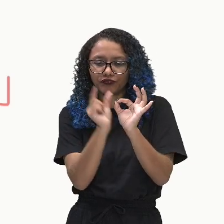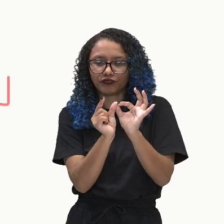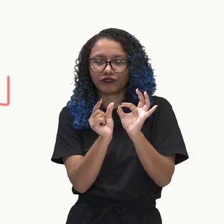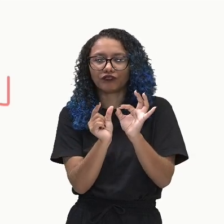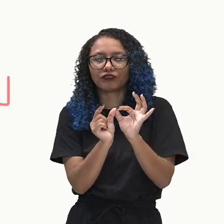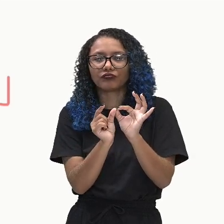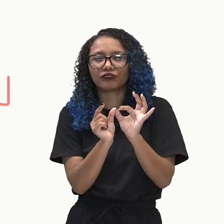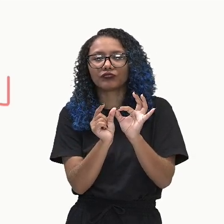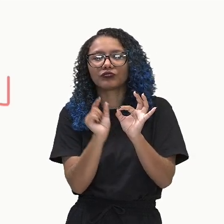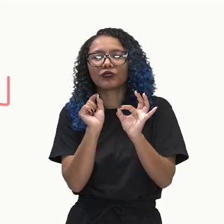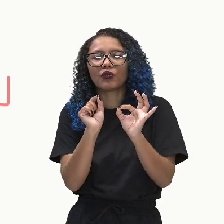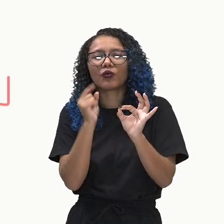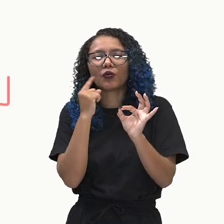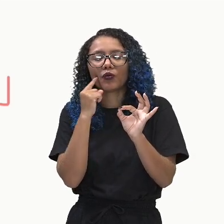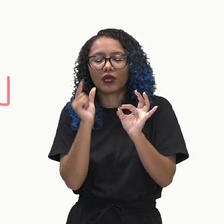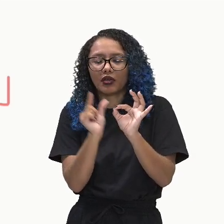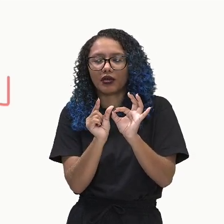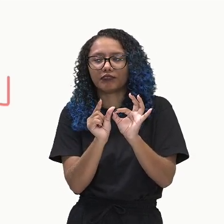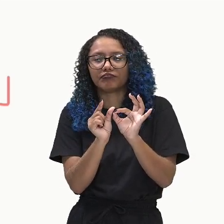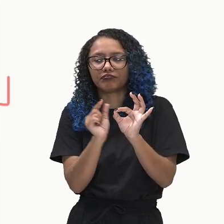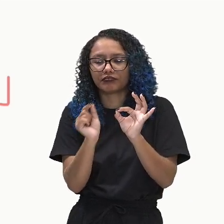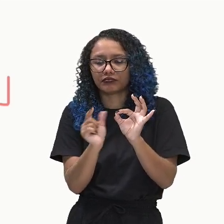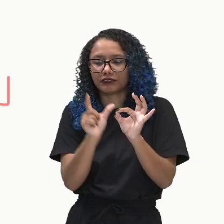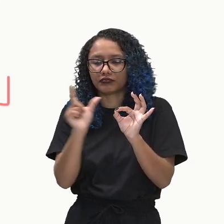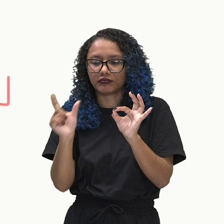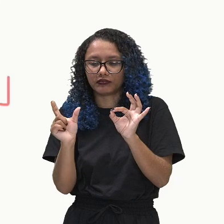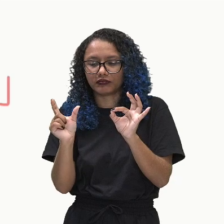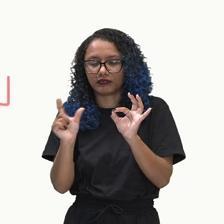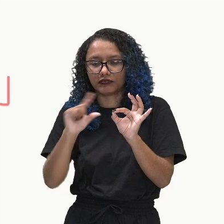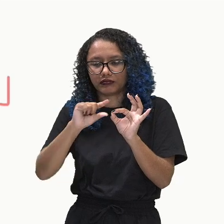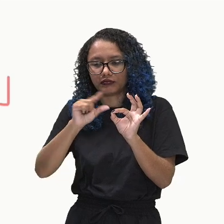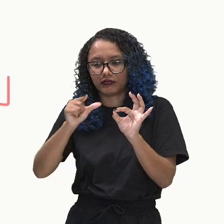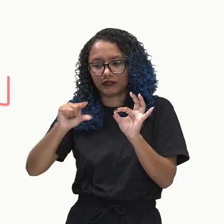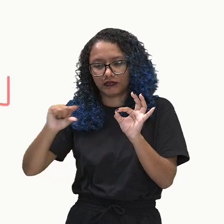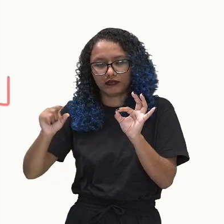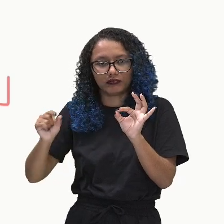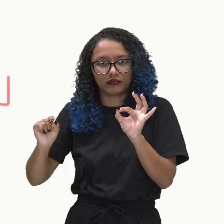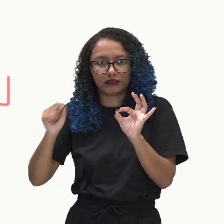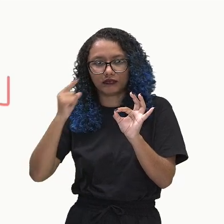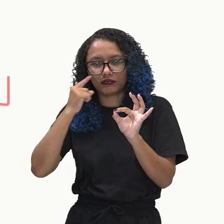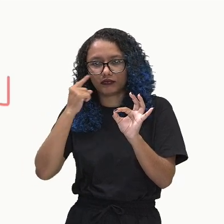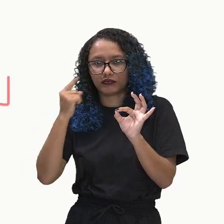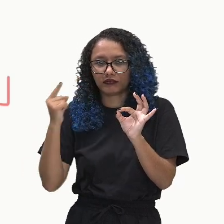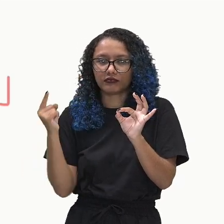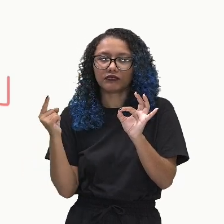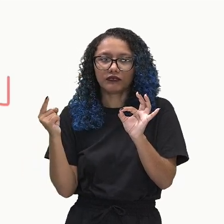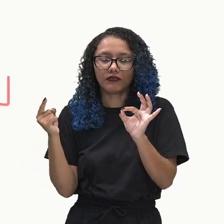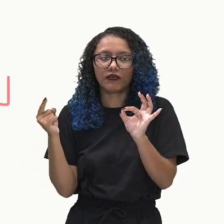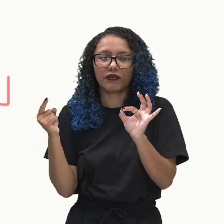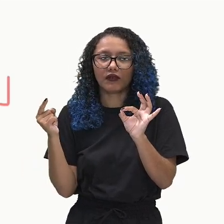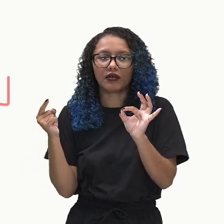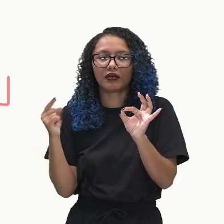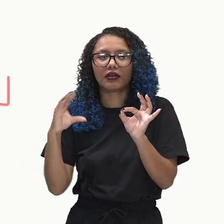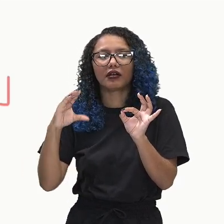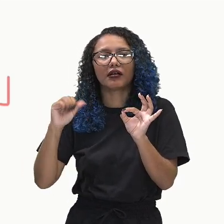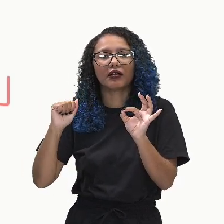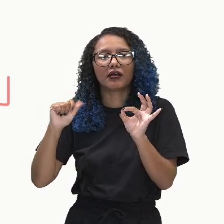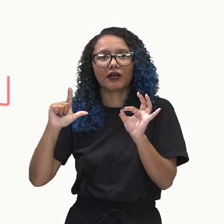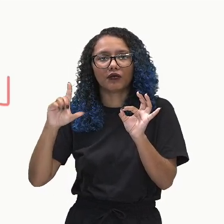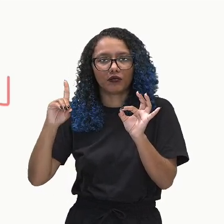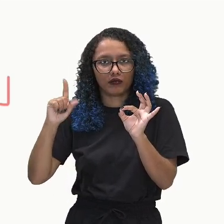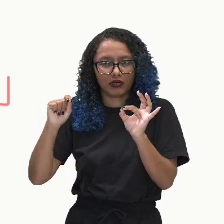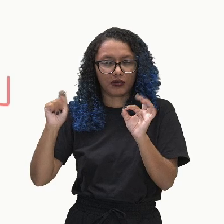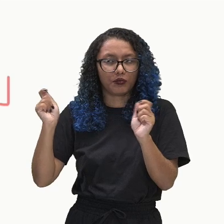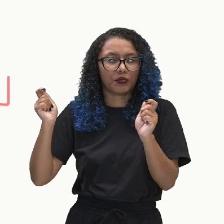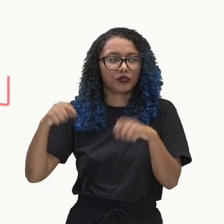peça média, tá? Até formar a cauda aqui, tá? E essa cauda que dá